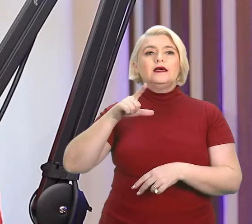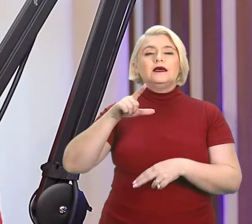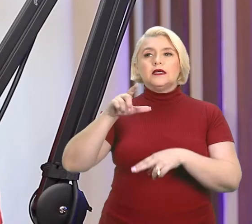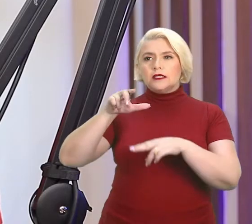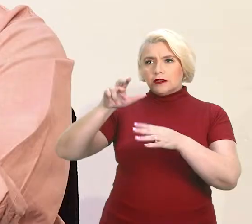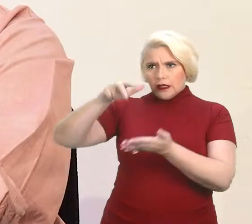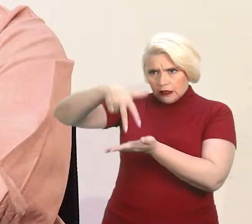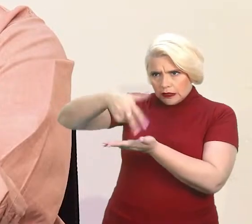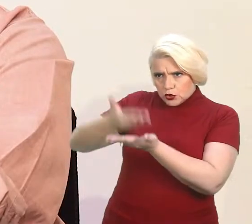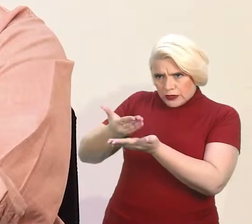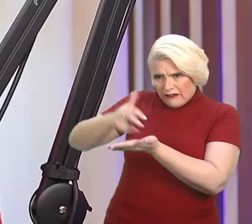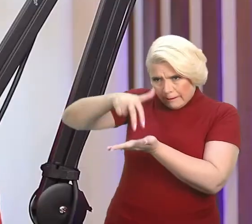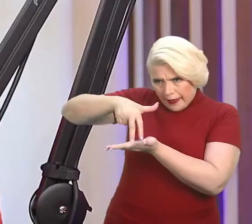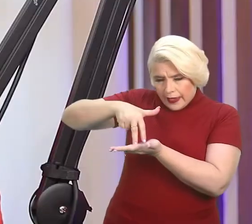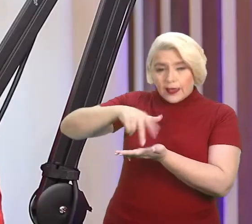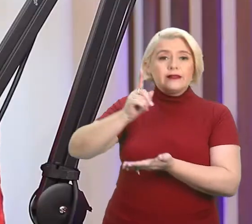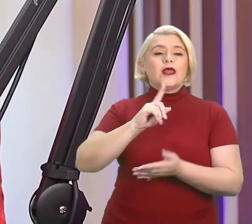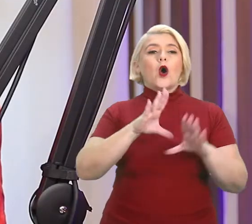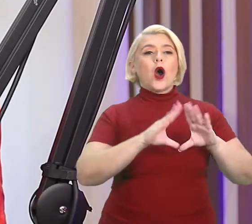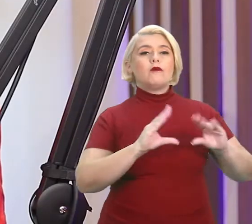criança levava. Eita!